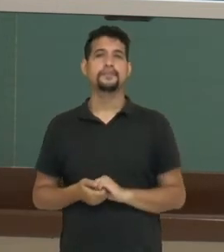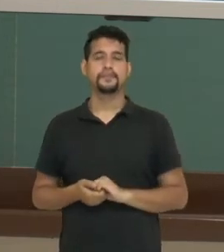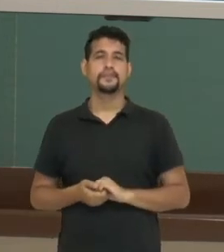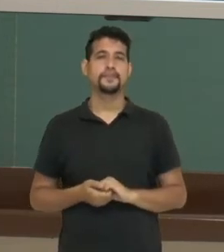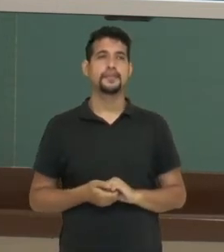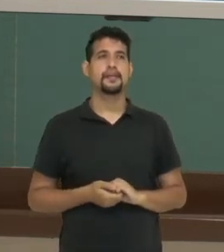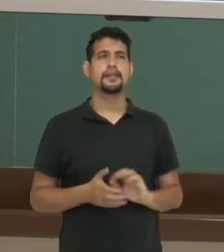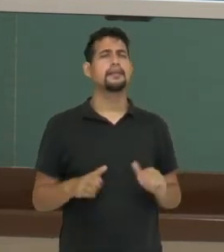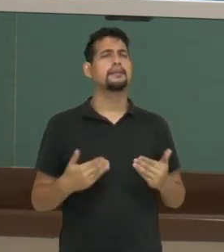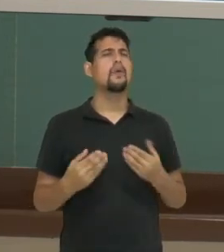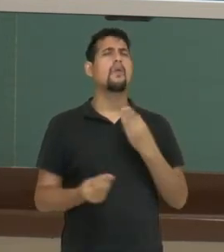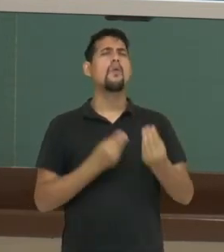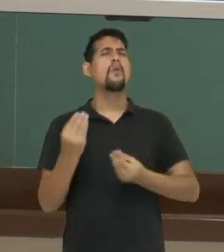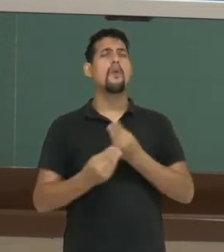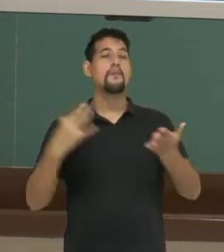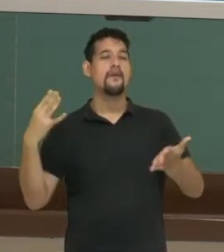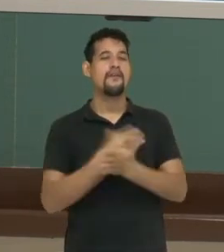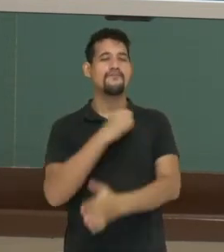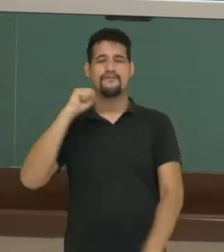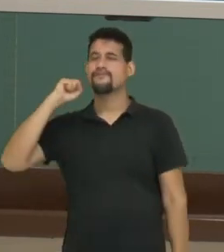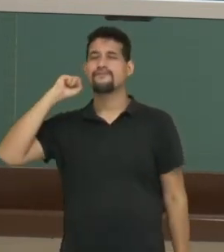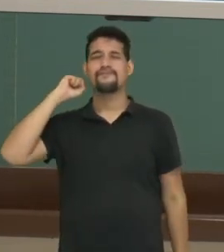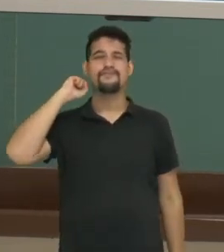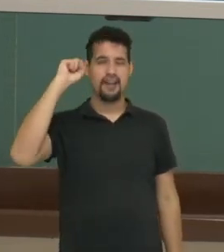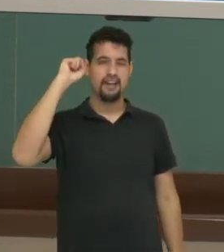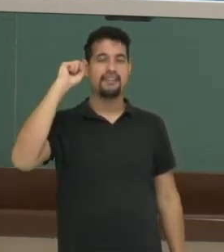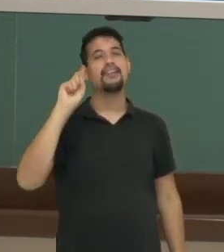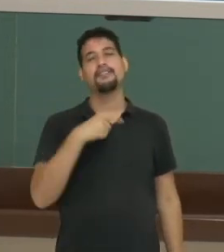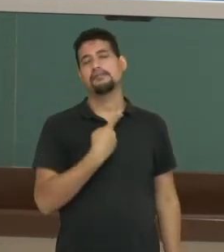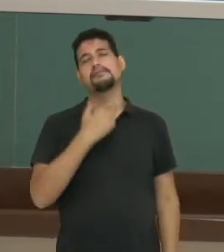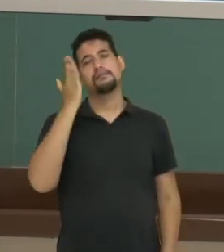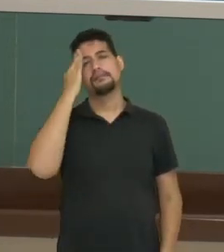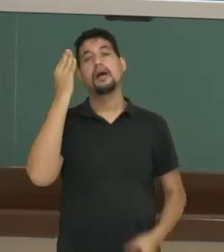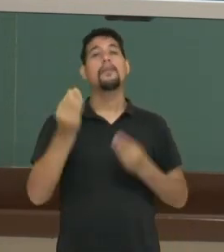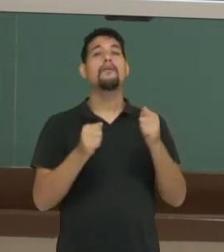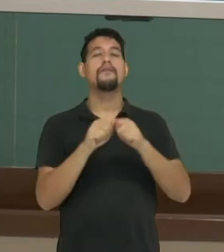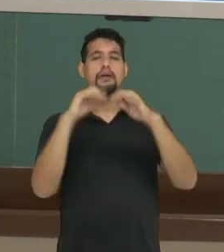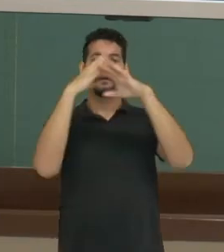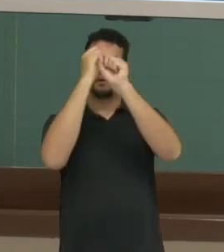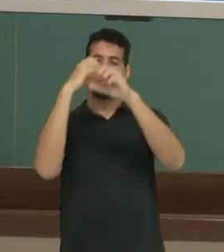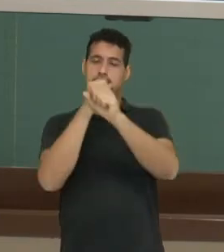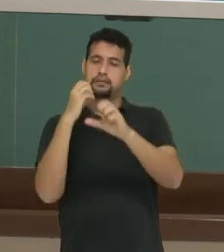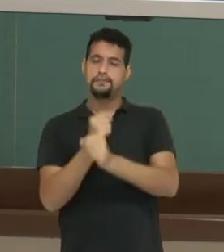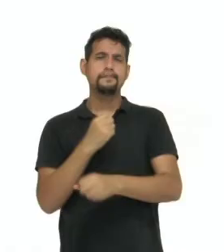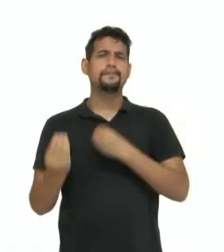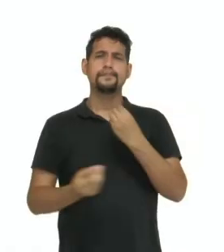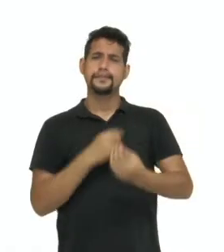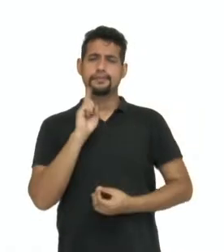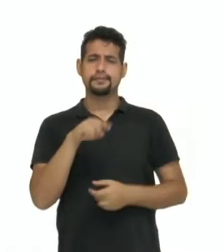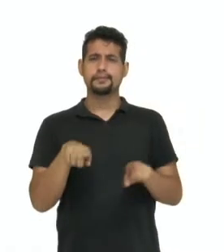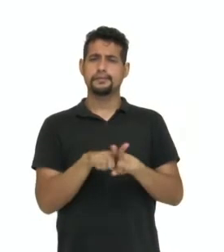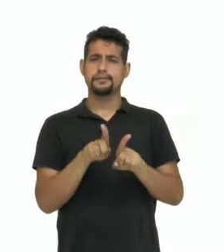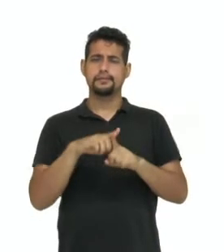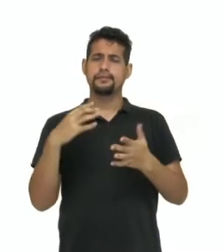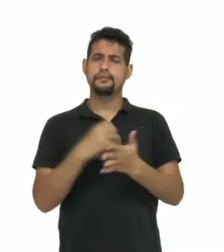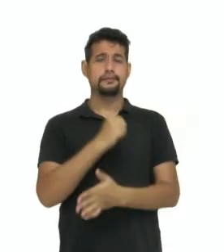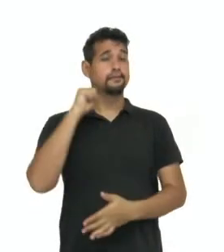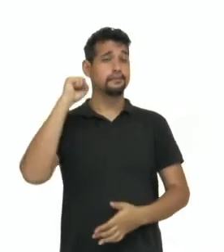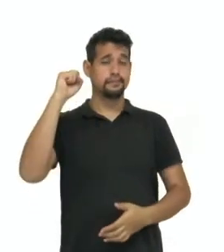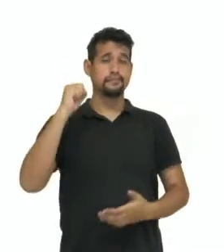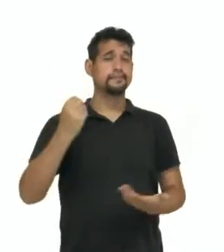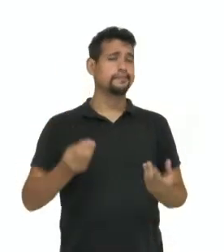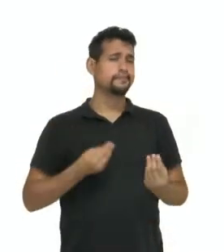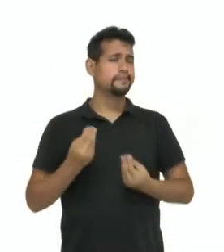E então, como vencer? Já sabemos como são feitas as pontuações, como que a vitória no